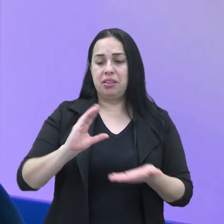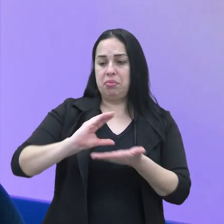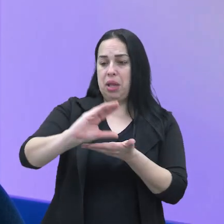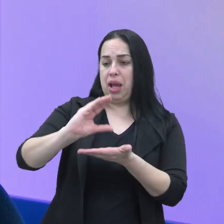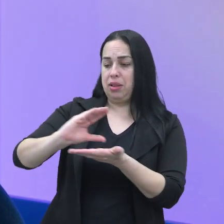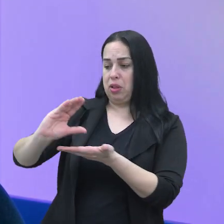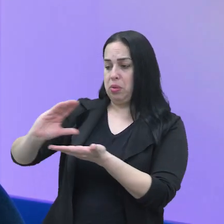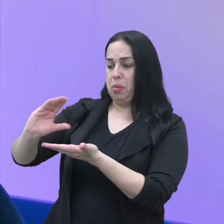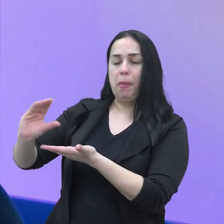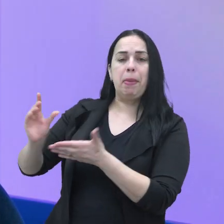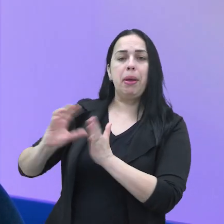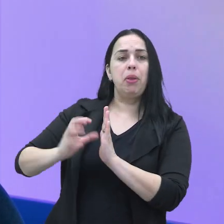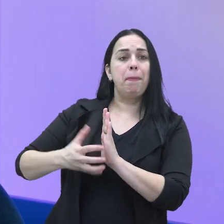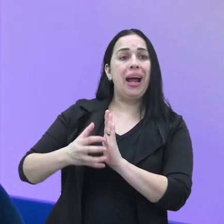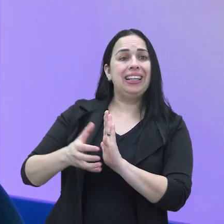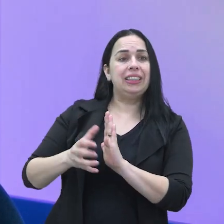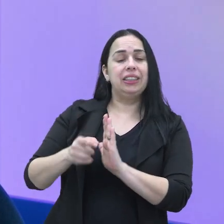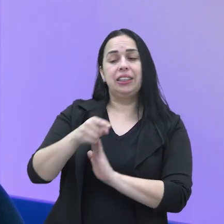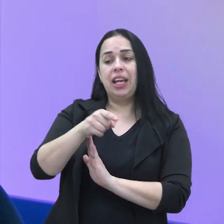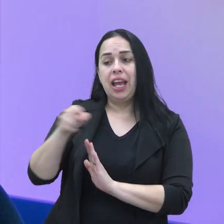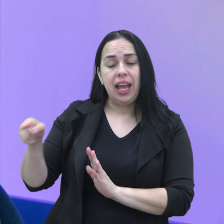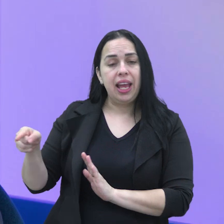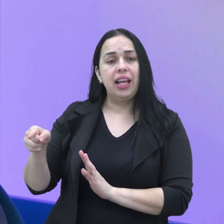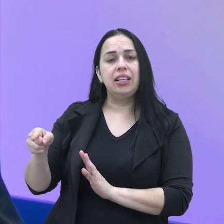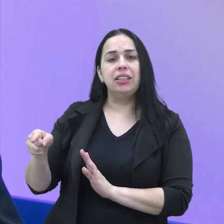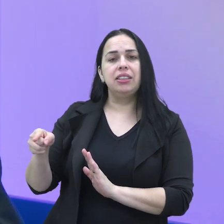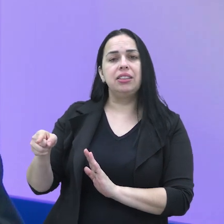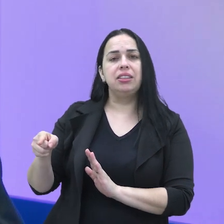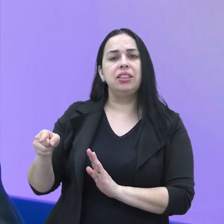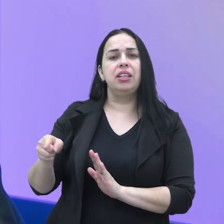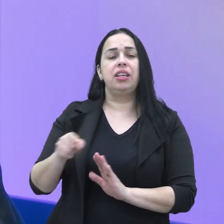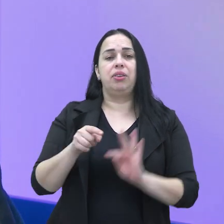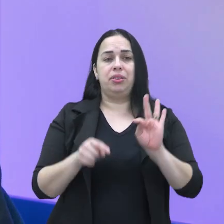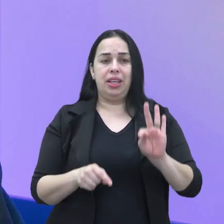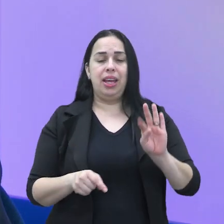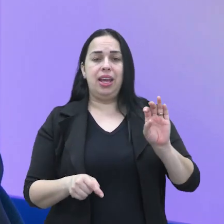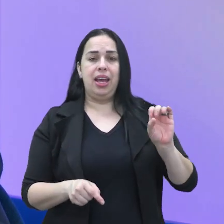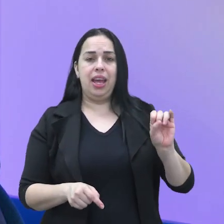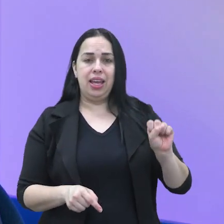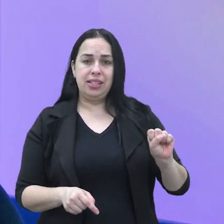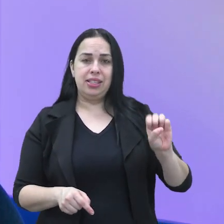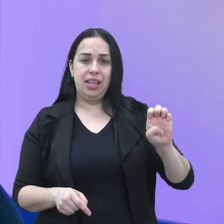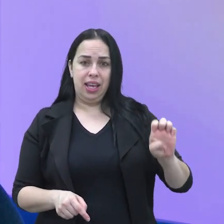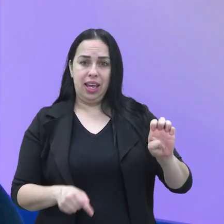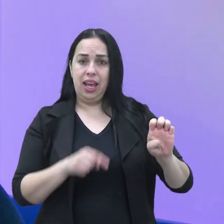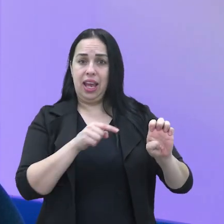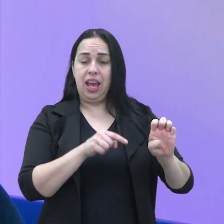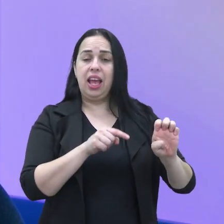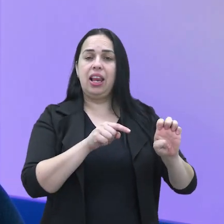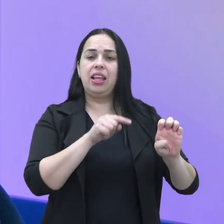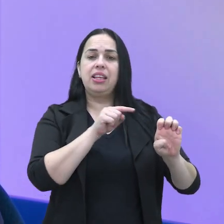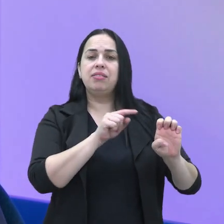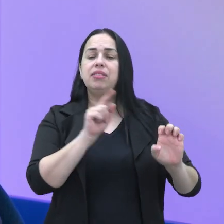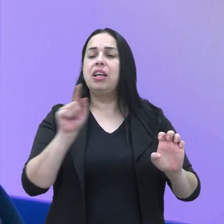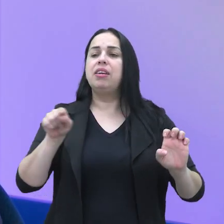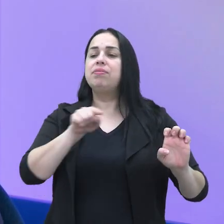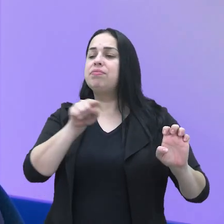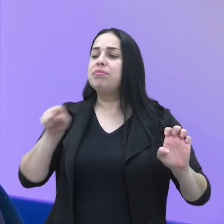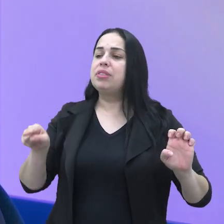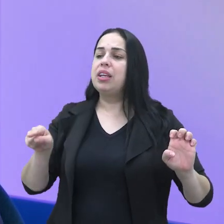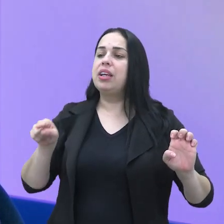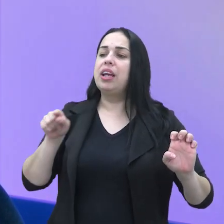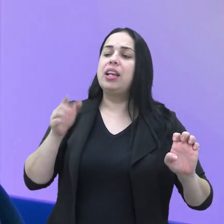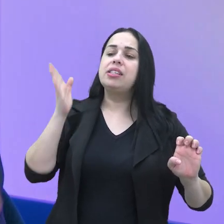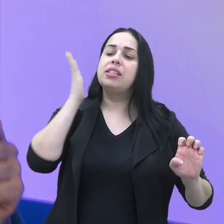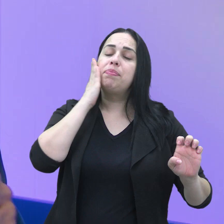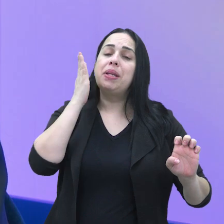disponibilizados aos partidos políticos, para que eles, através de uma decisão que a Justiça Eleitoral não participa, decida